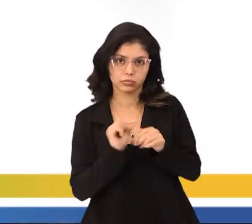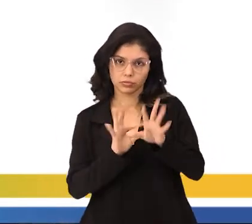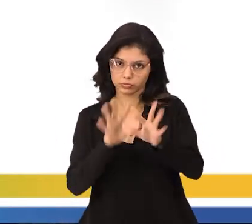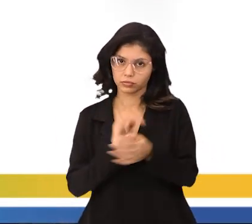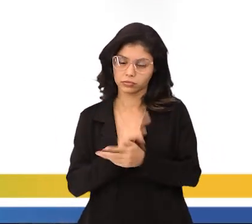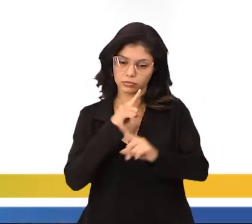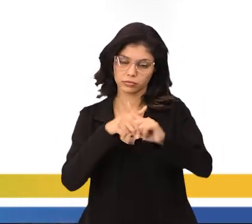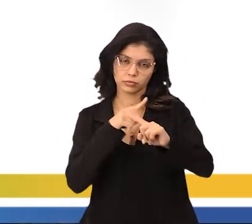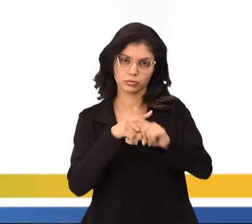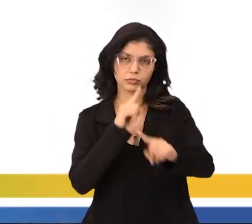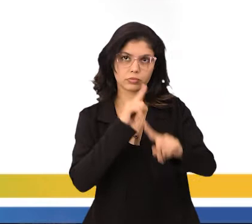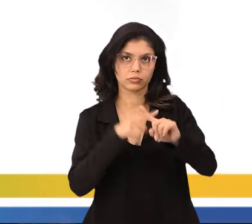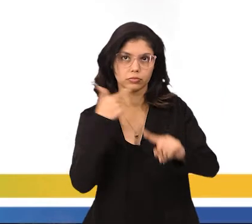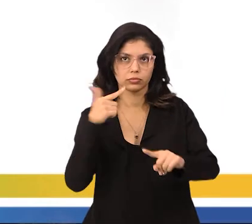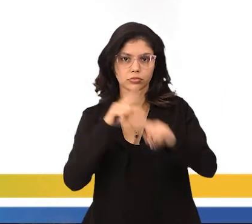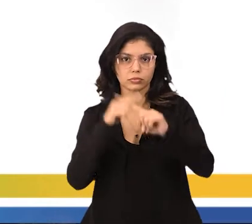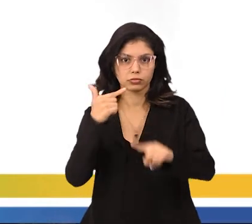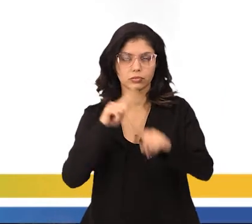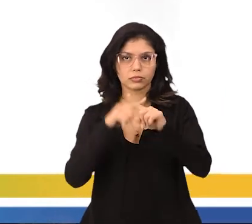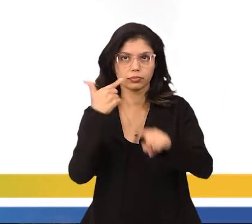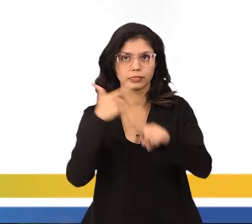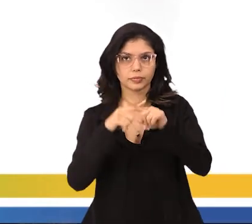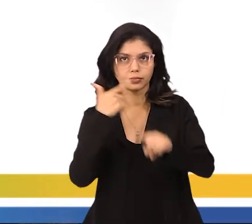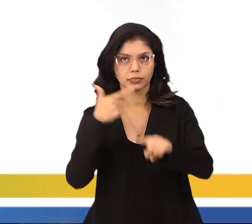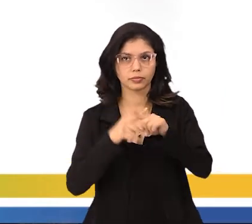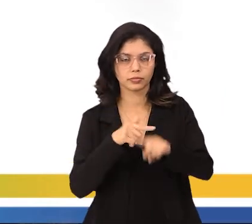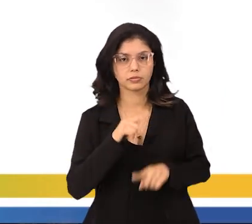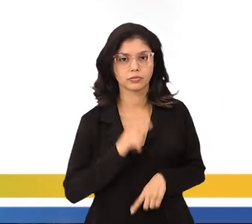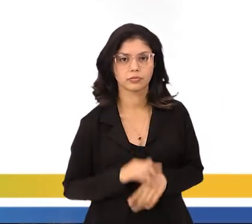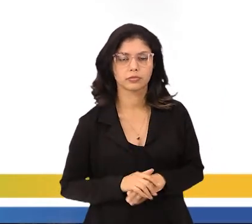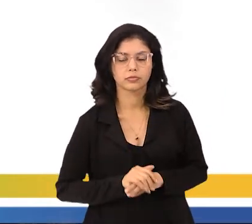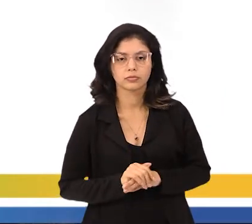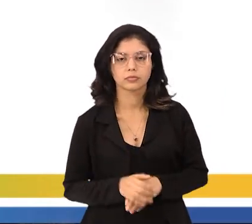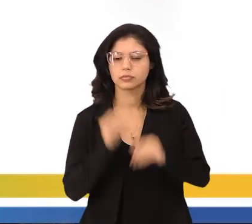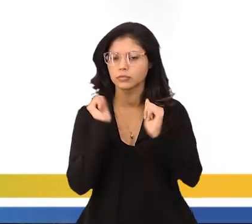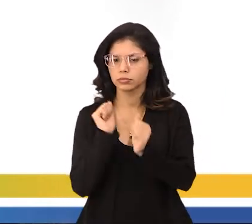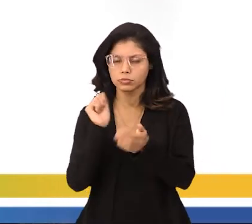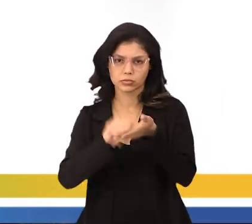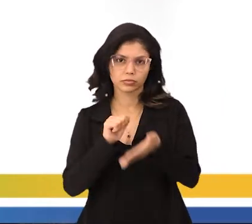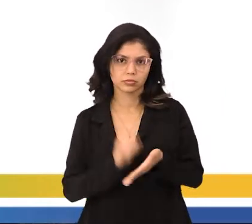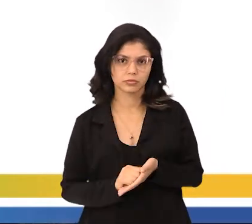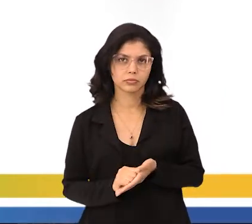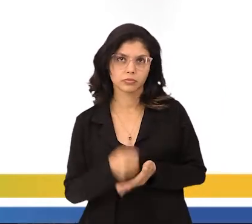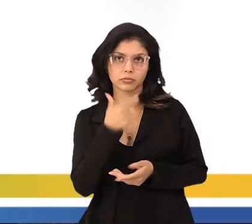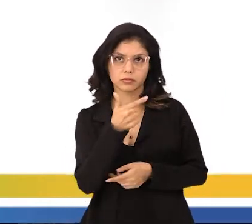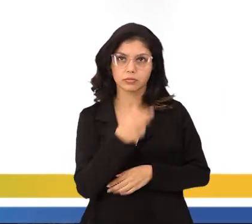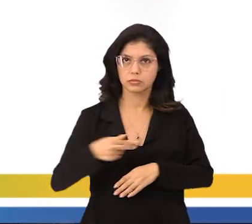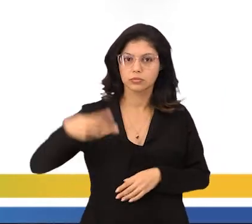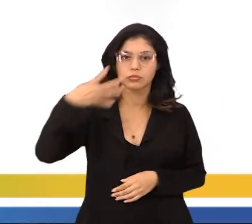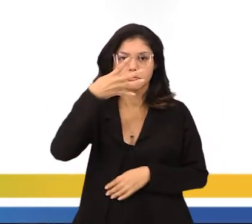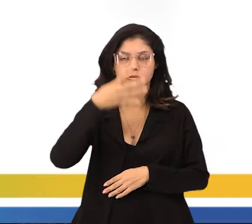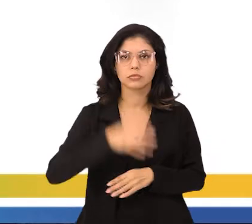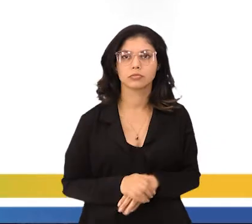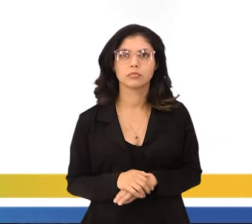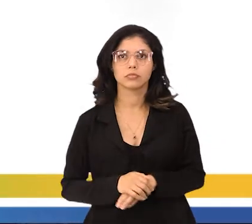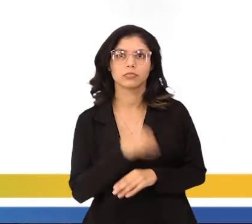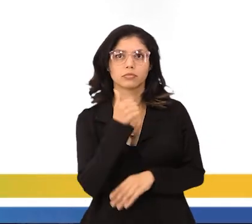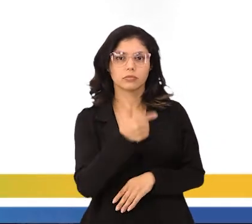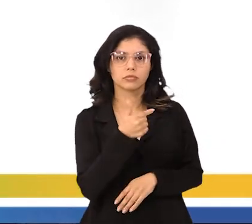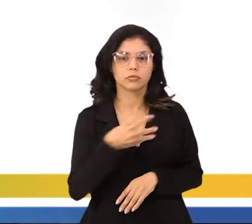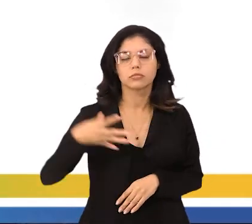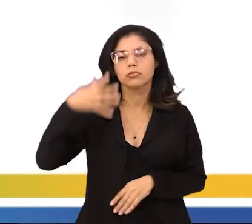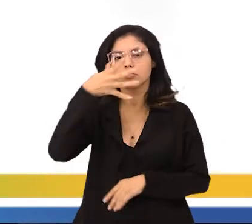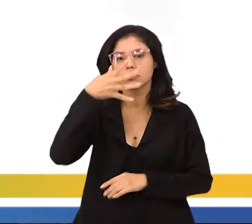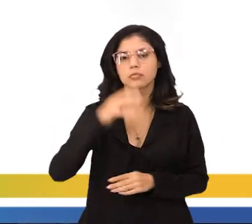multiplicar 2 vezes 2 vezes 2 vezes 2, eu posso escrever sendo 2 elevado a 4. O 2 está